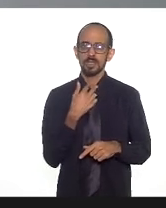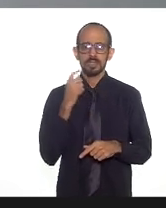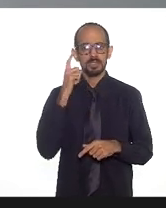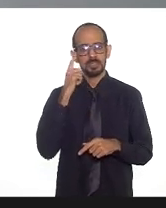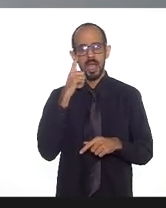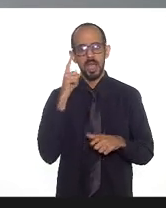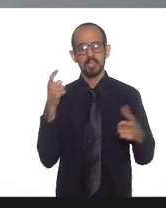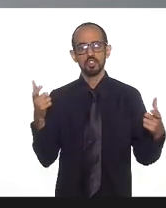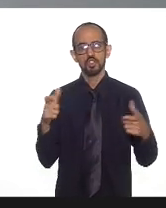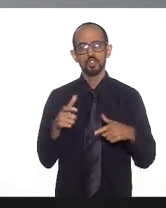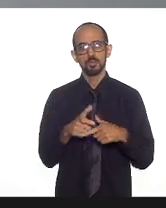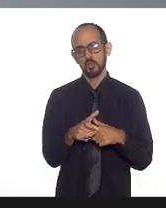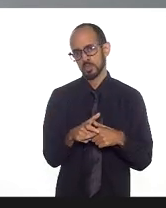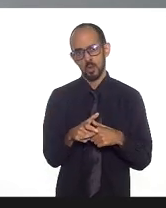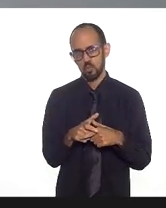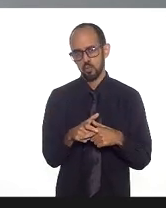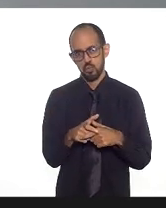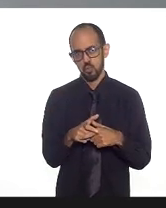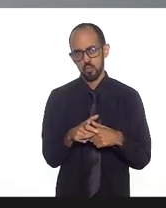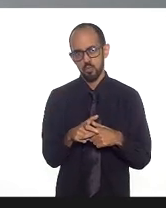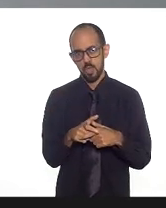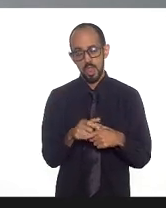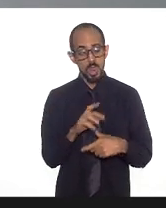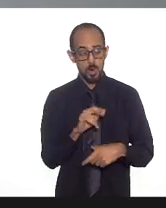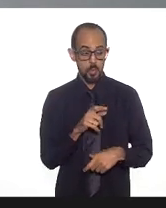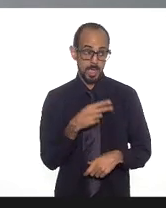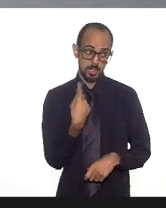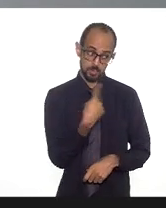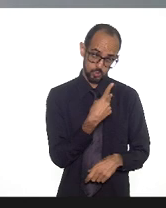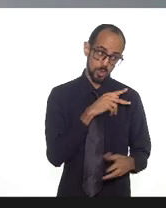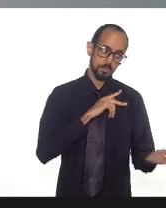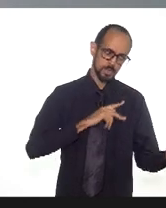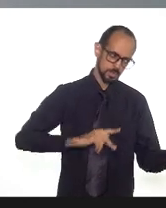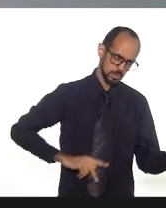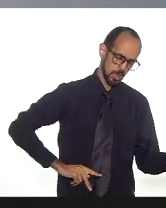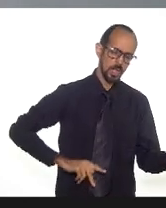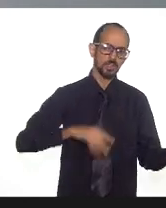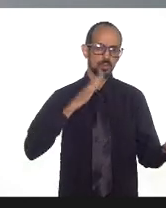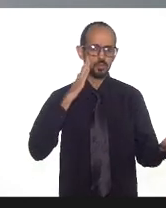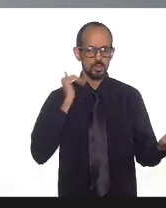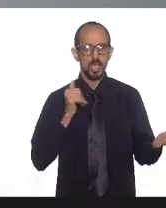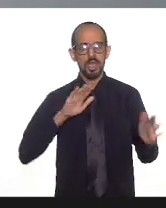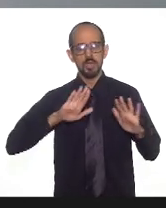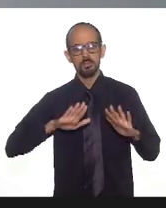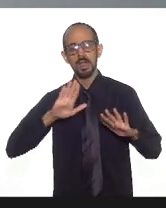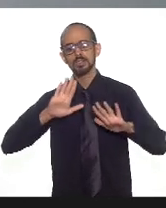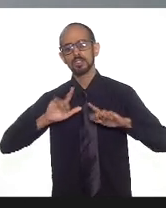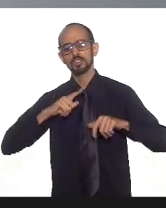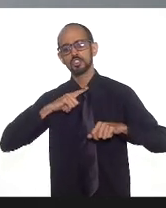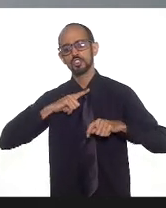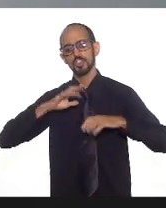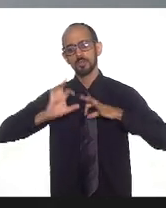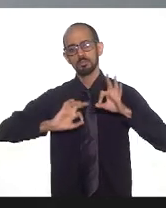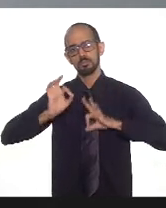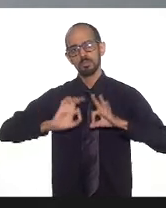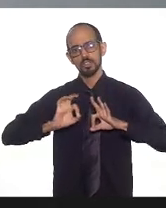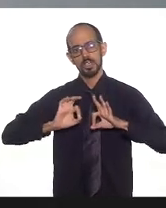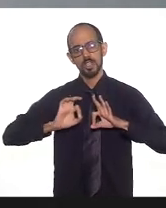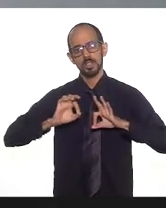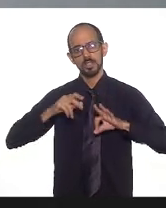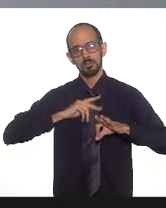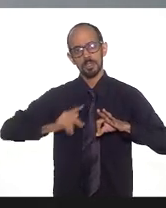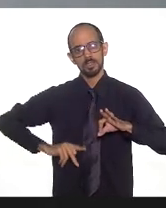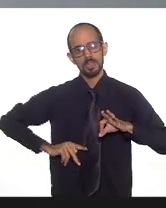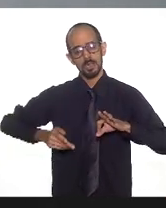está ocorrendo, como ocorreu, não foi na sua gestão, o senhor está há pouco tempo, já tinha sido um projeto da gestão passada, da presidência passada,